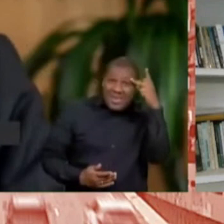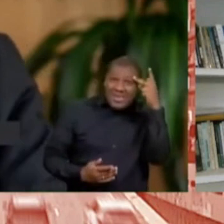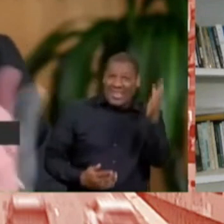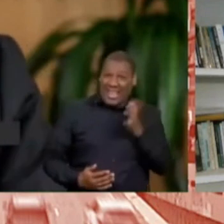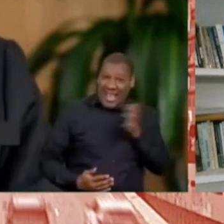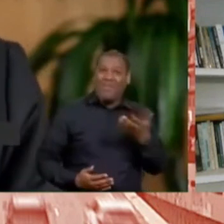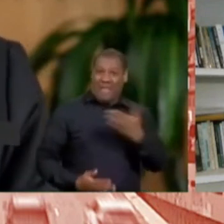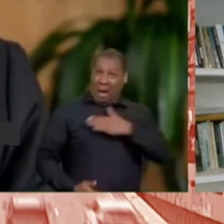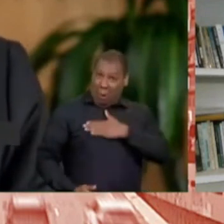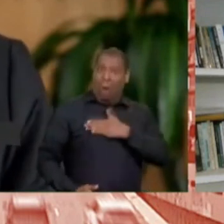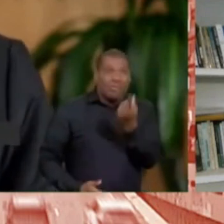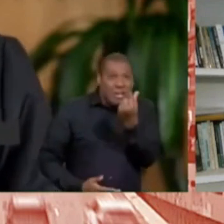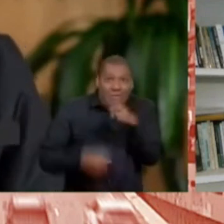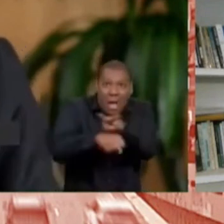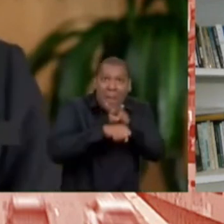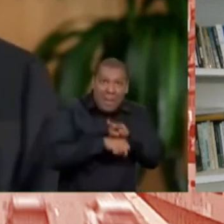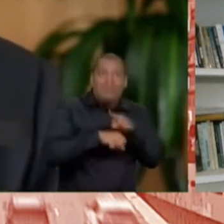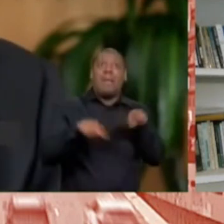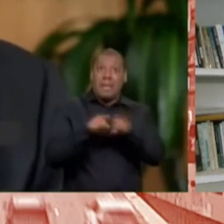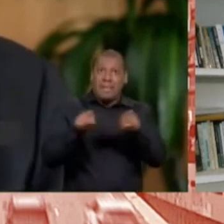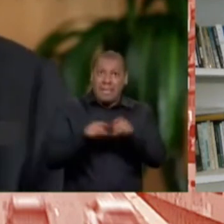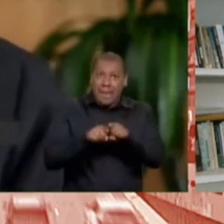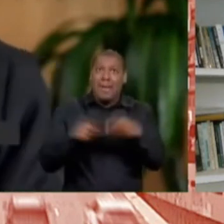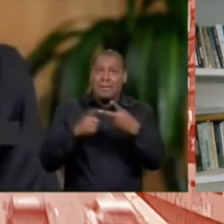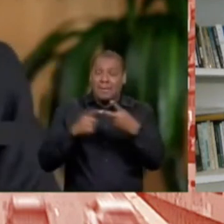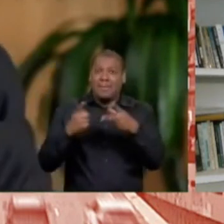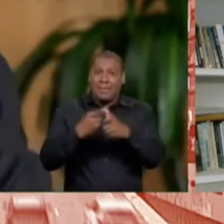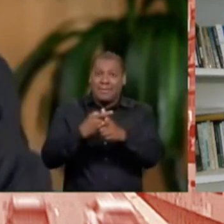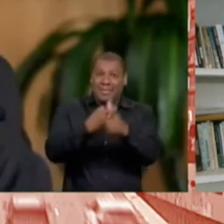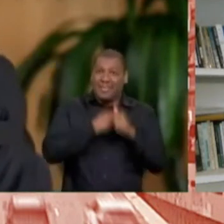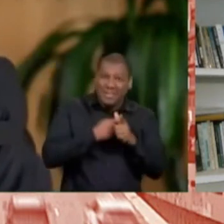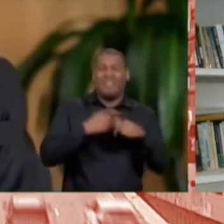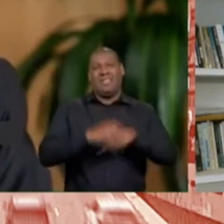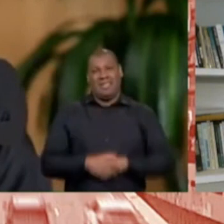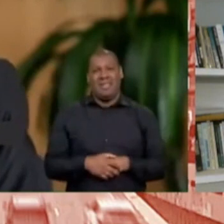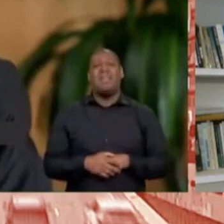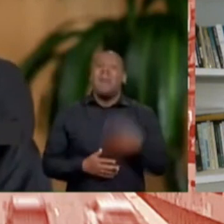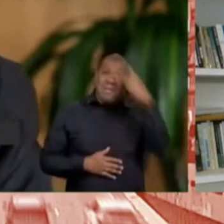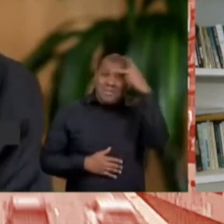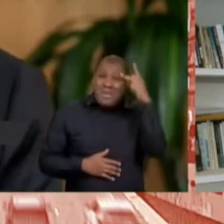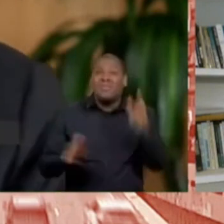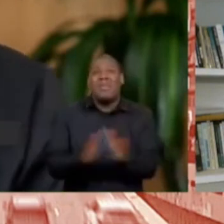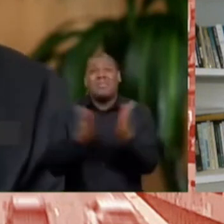bancos, com consignado, com coisas assim, né, até aqueles que têm o Bolsa Família,